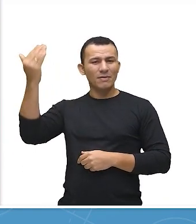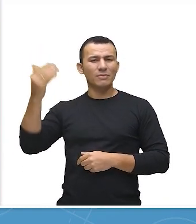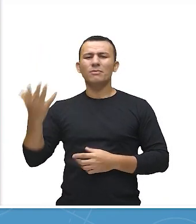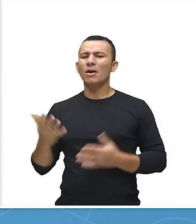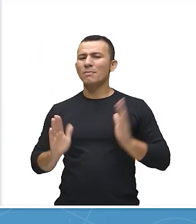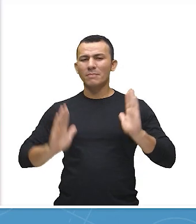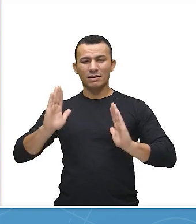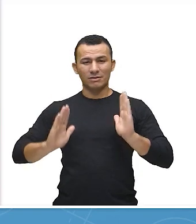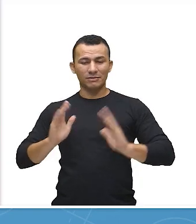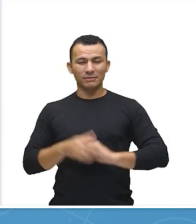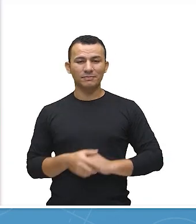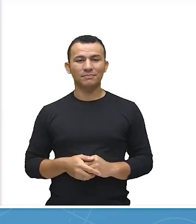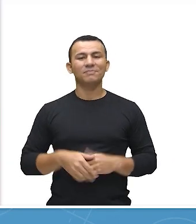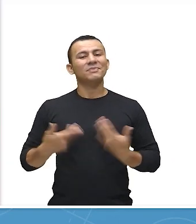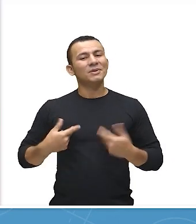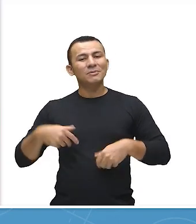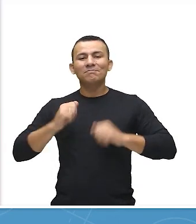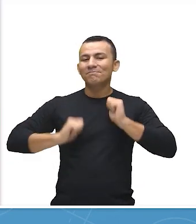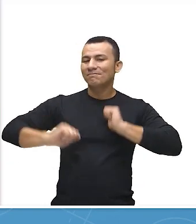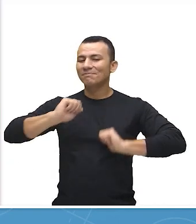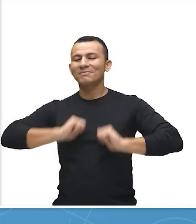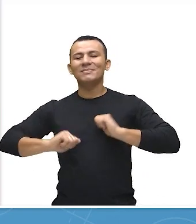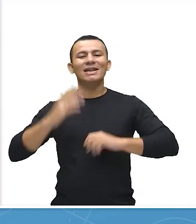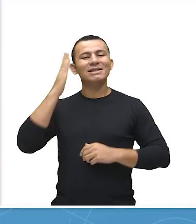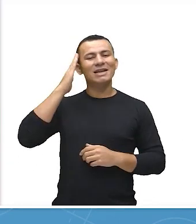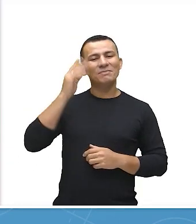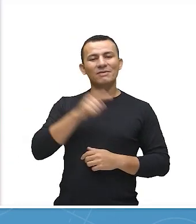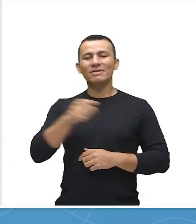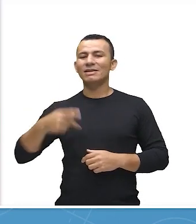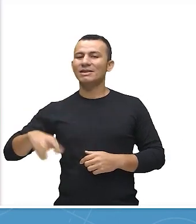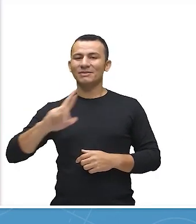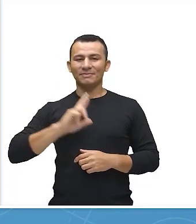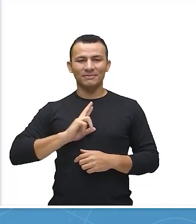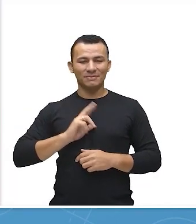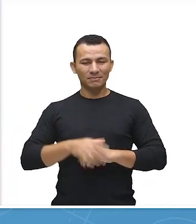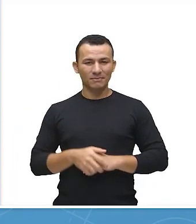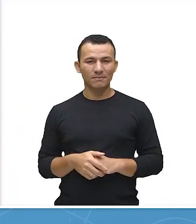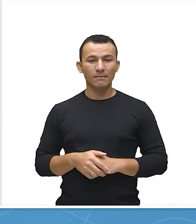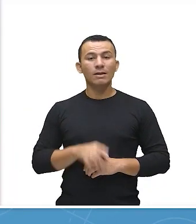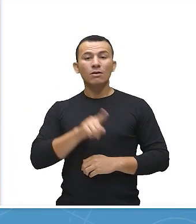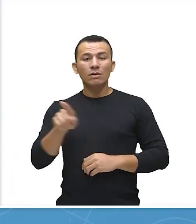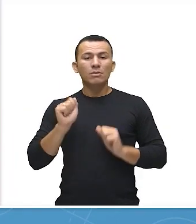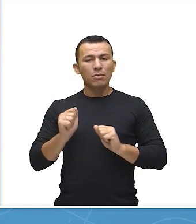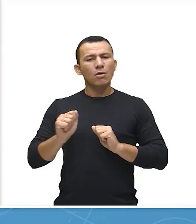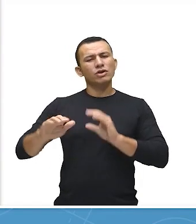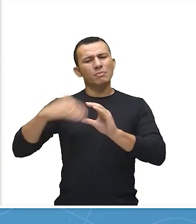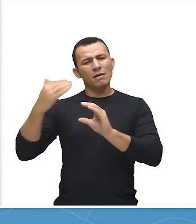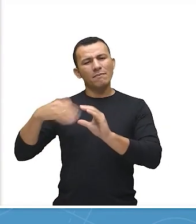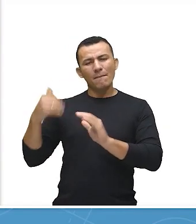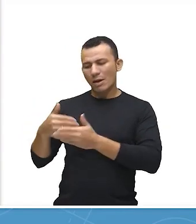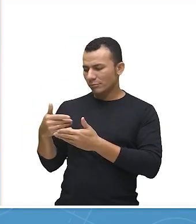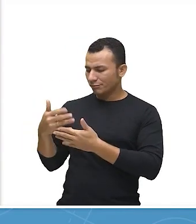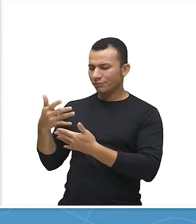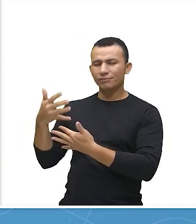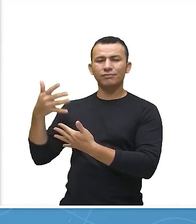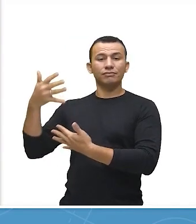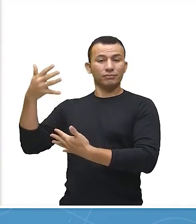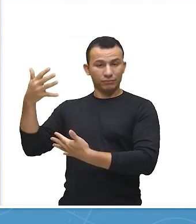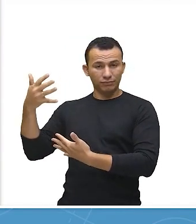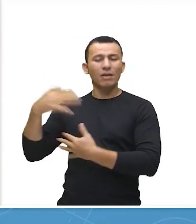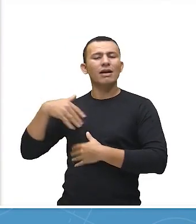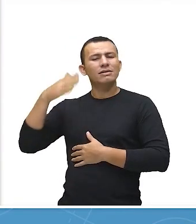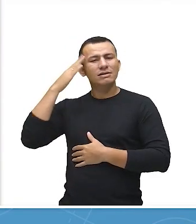A, pré-história, B, Idade Média, C, Grécia Antiga ou D, Roma Antiga. Então, em qual momento esse da